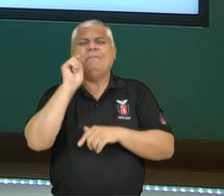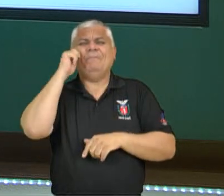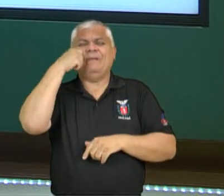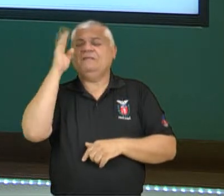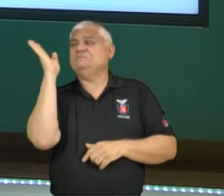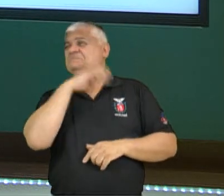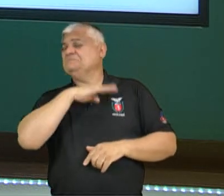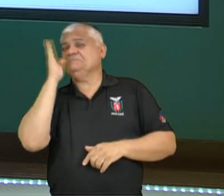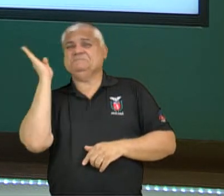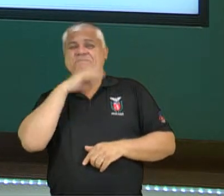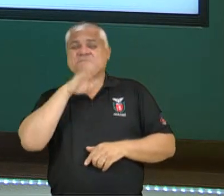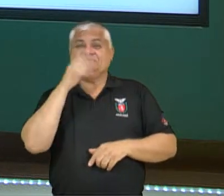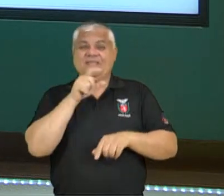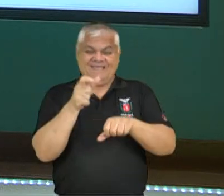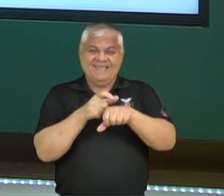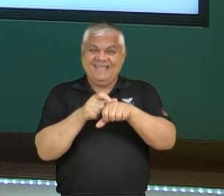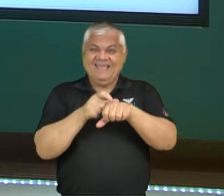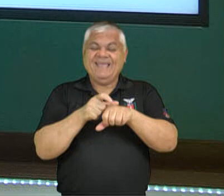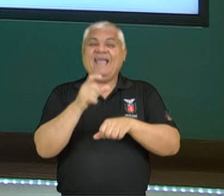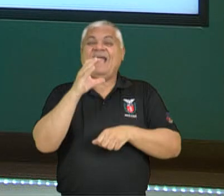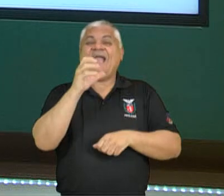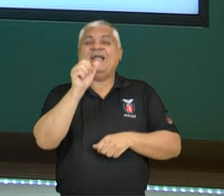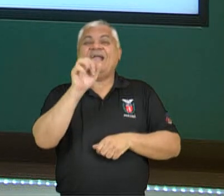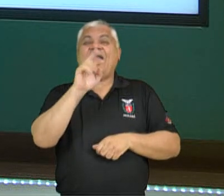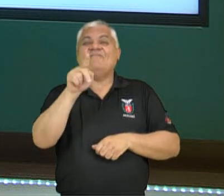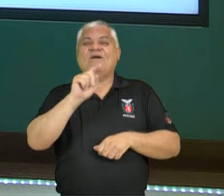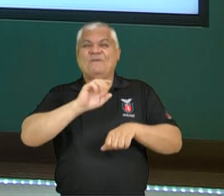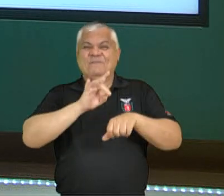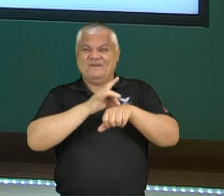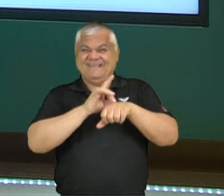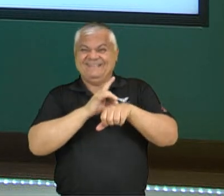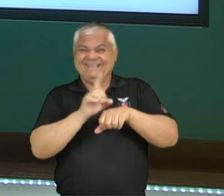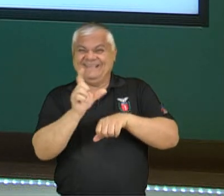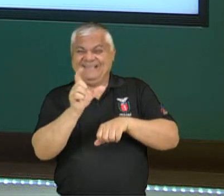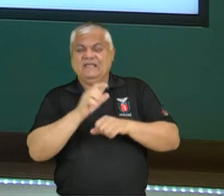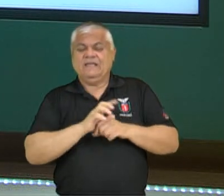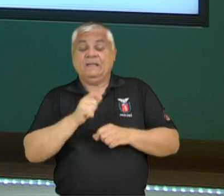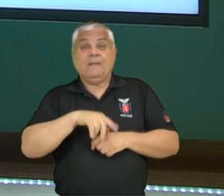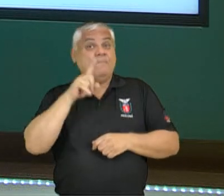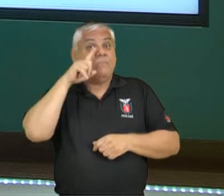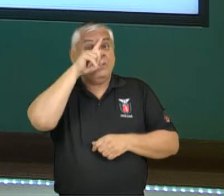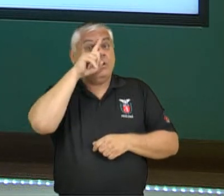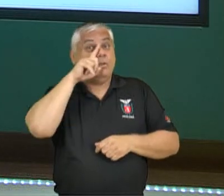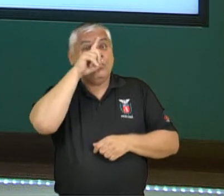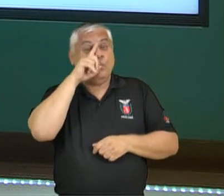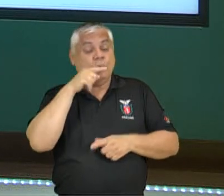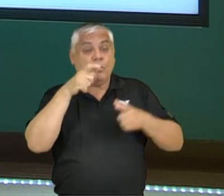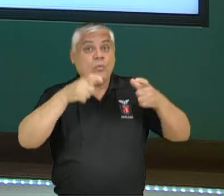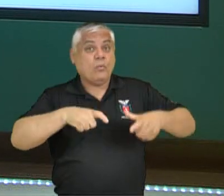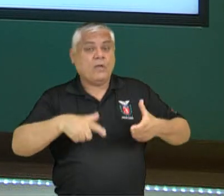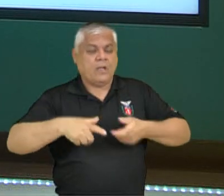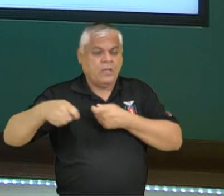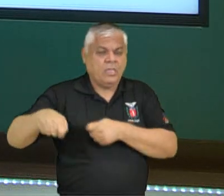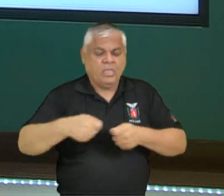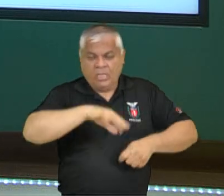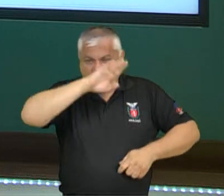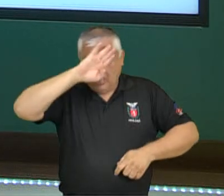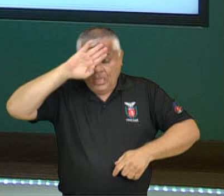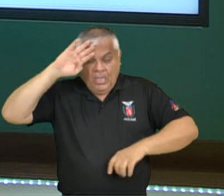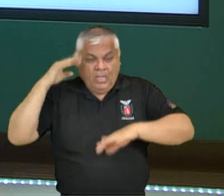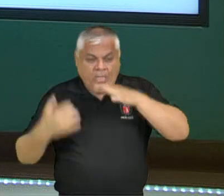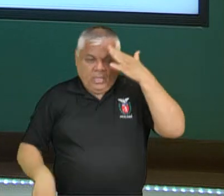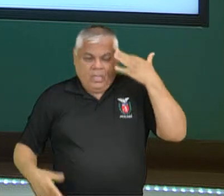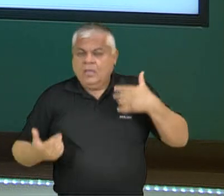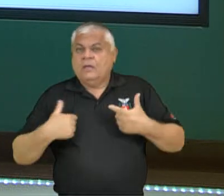da umidade do vapor, eram locais insalubres, ou seja, não apresentavam condições adequadas,